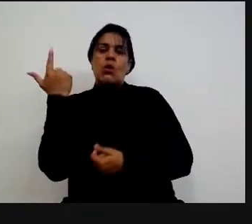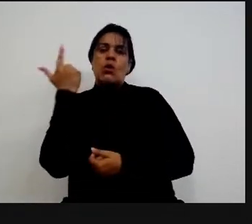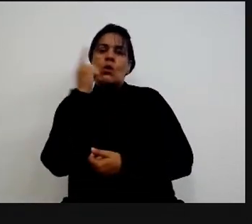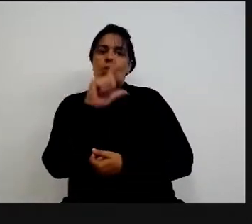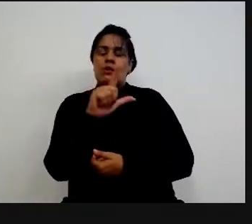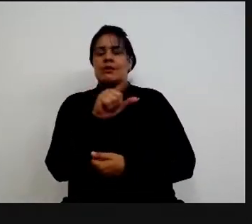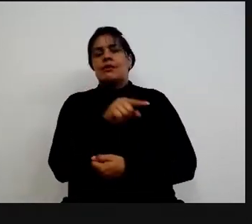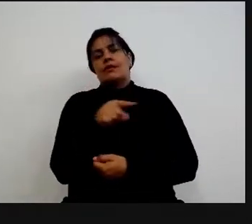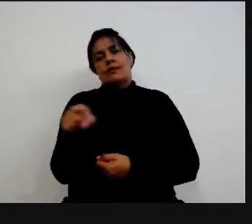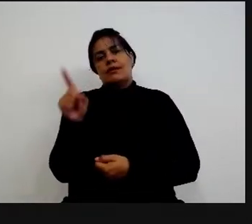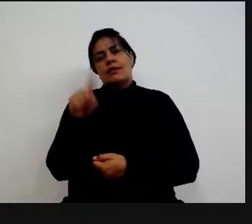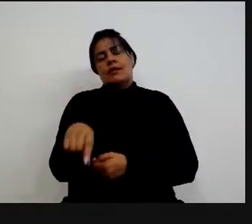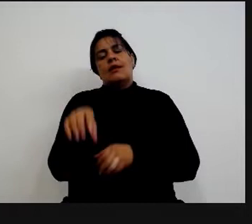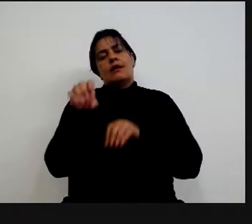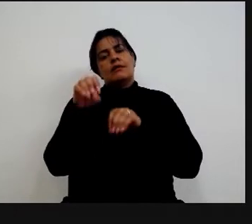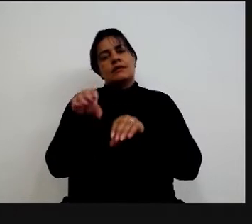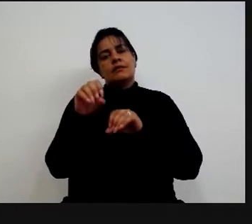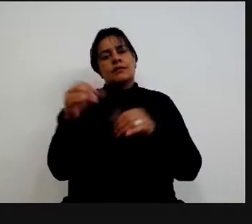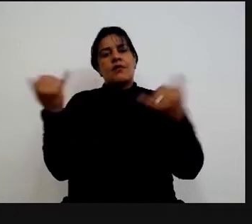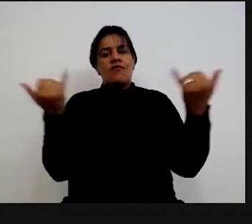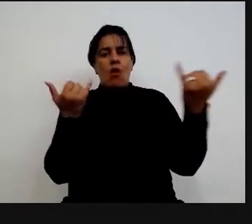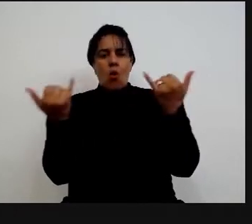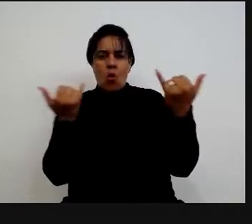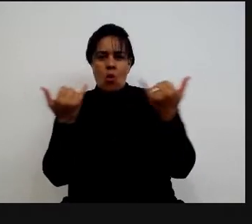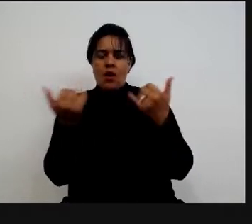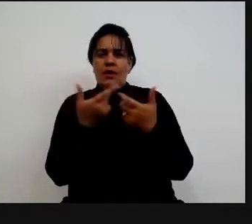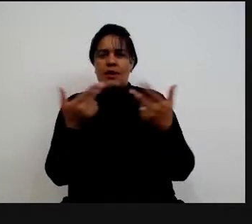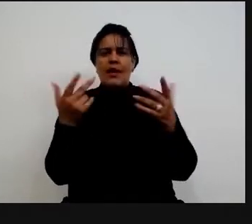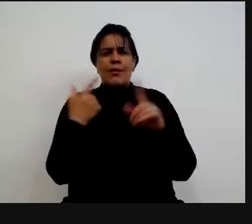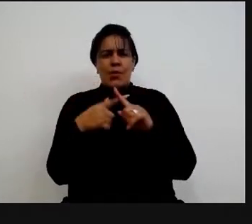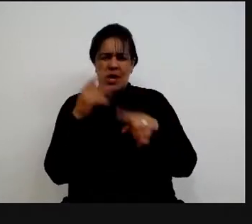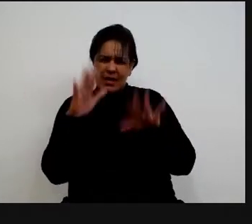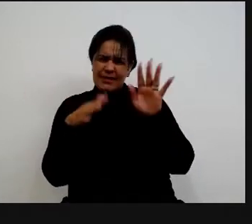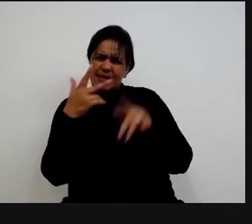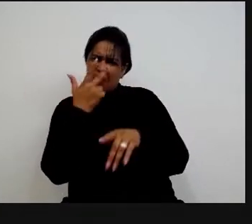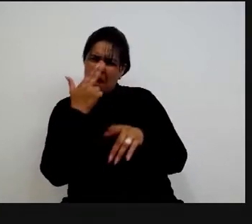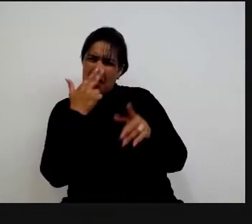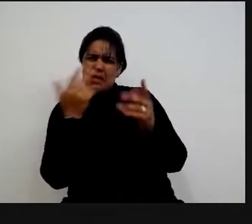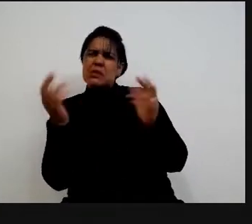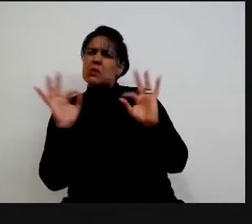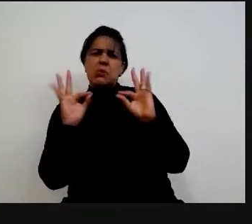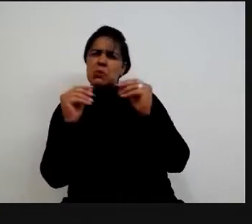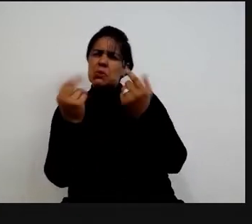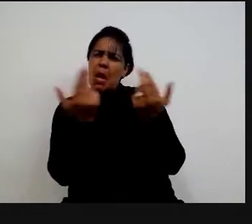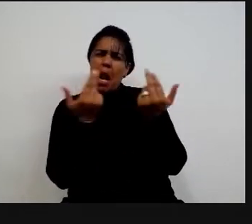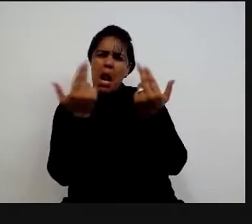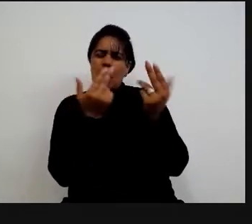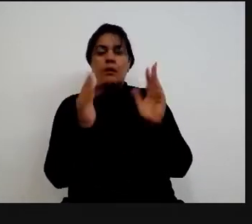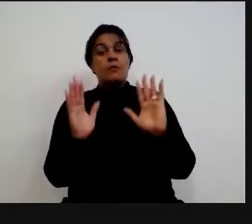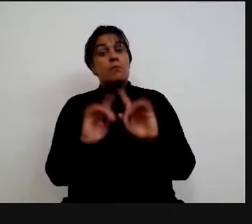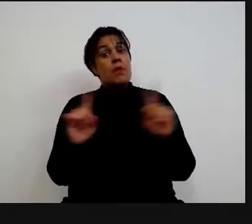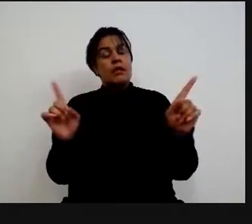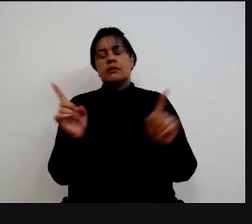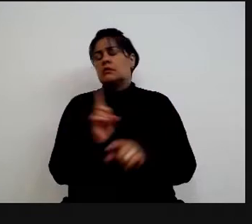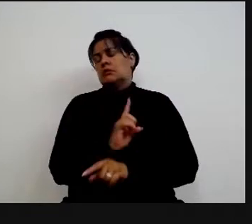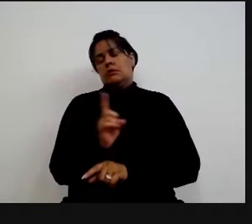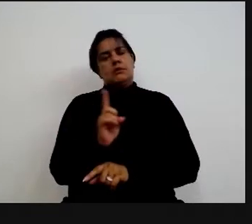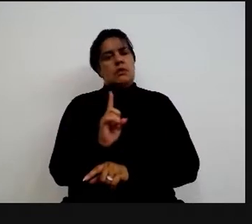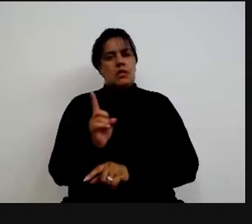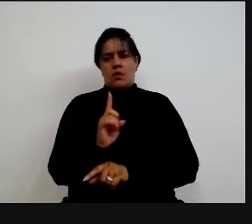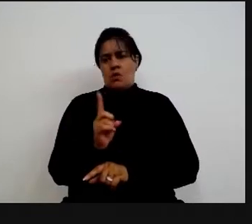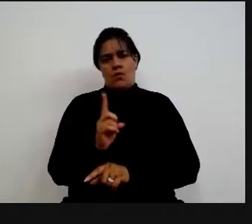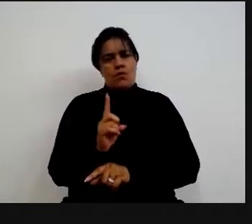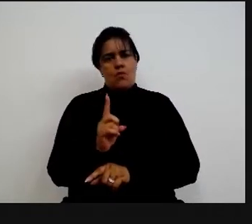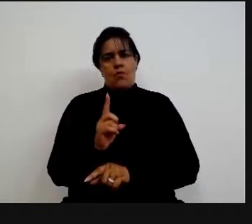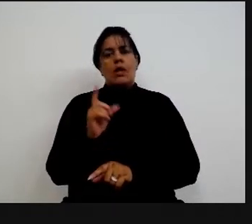todo esse cabedal de informações, porque, às vezes, parece que tudo é capacitação. Parece que a capacitação resolve tudo, e não é. Ela anda junto